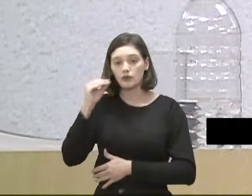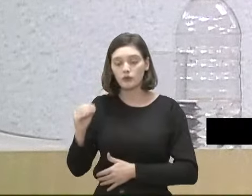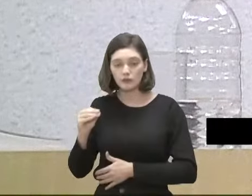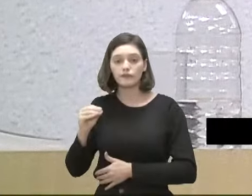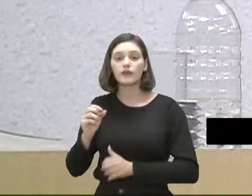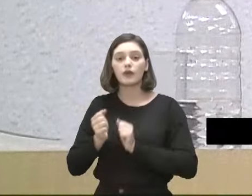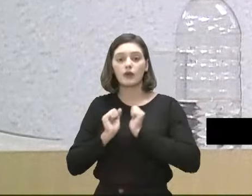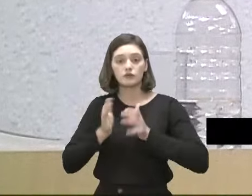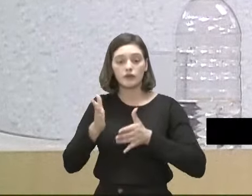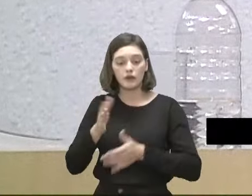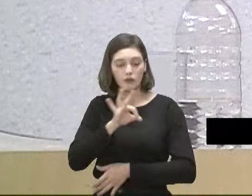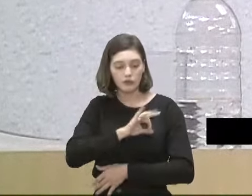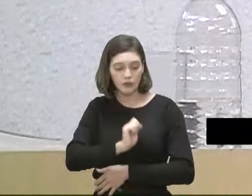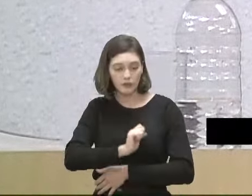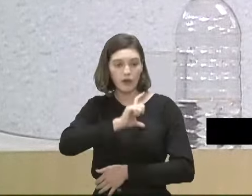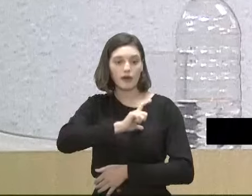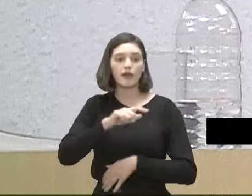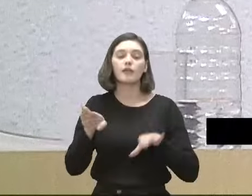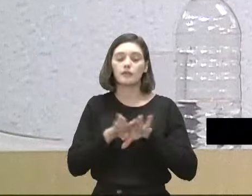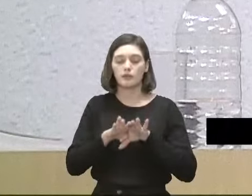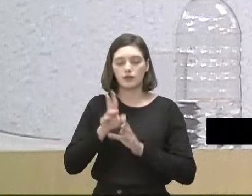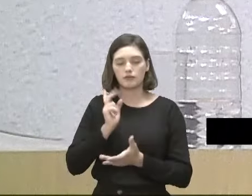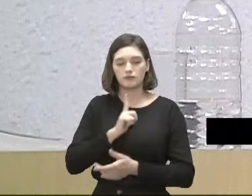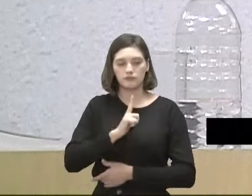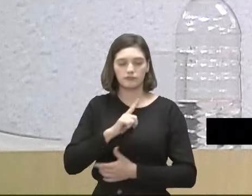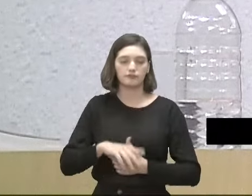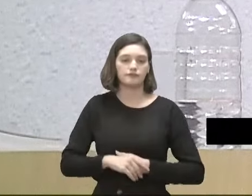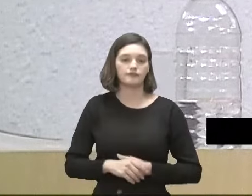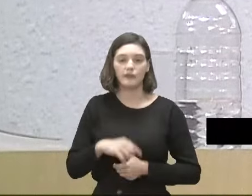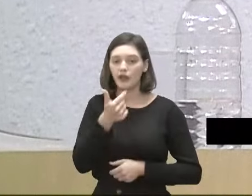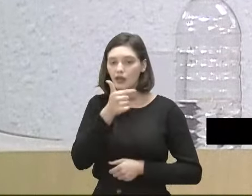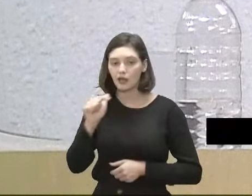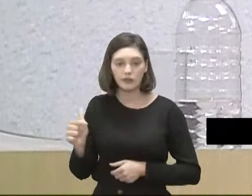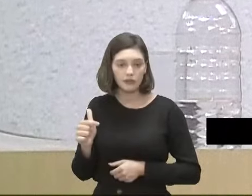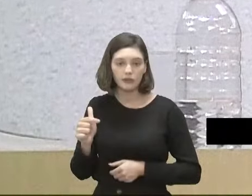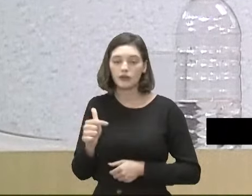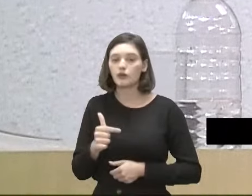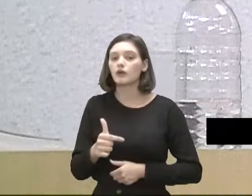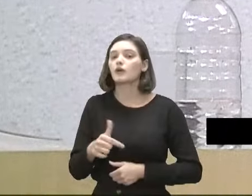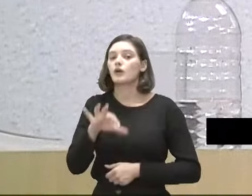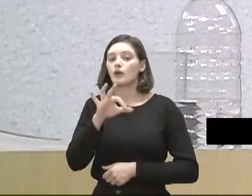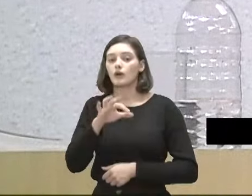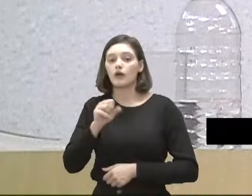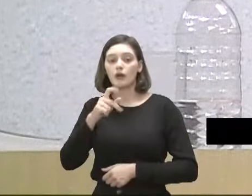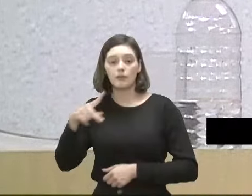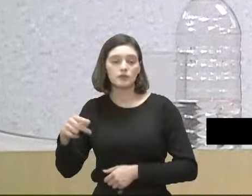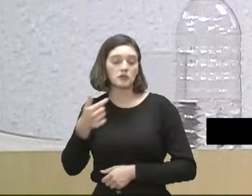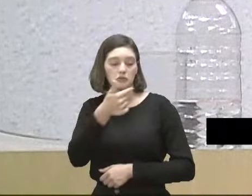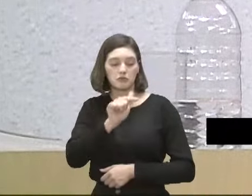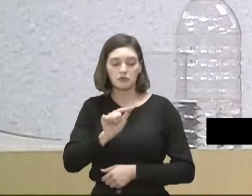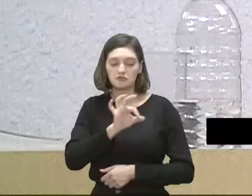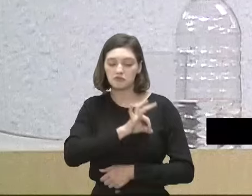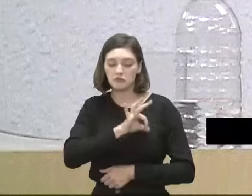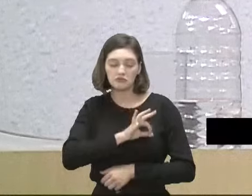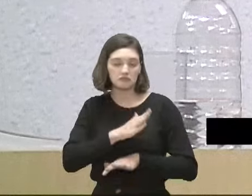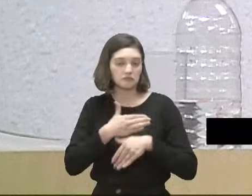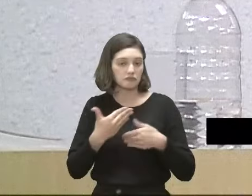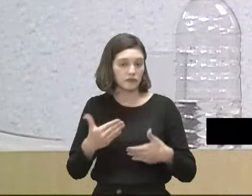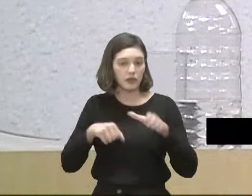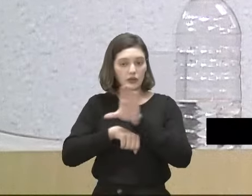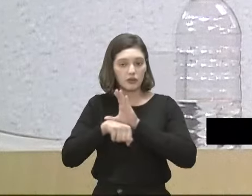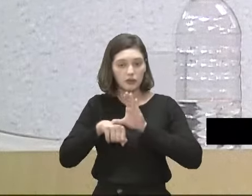atividade tiver um aumento, ela também tem isso. E quem não tem paridade, se aposentou com outro tipo de artigo, né, da